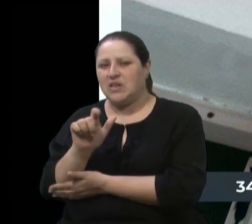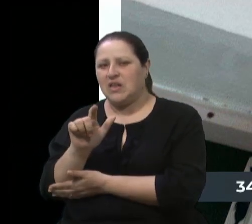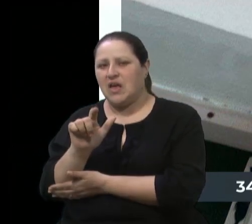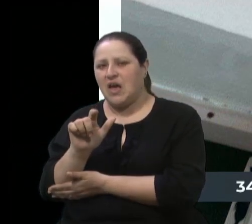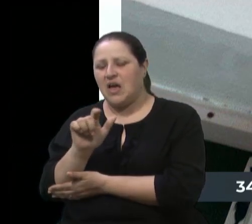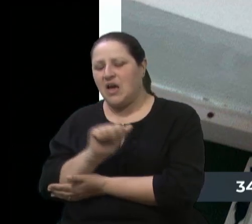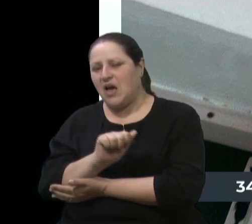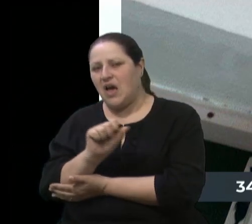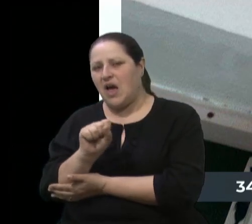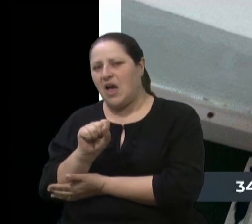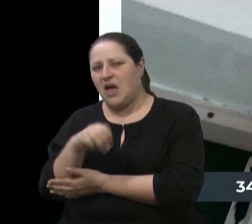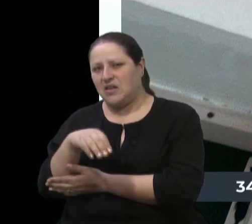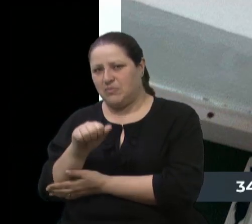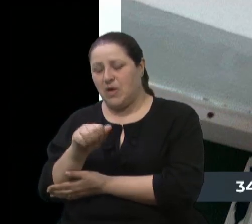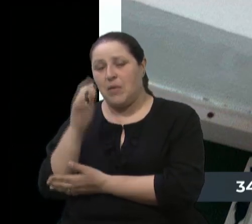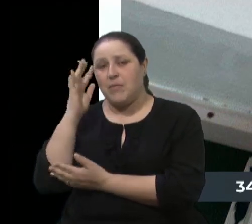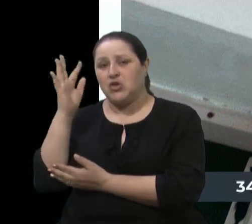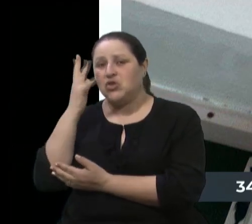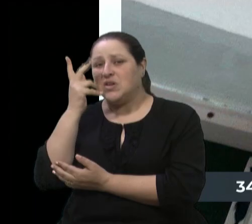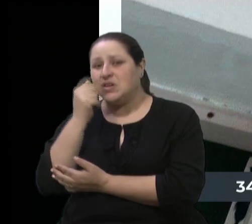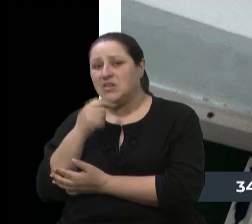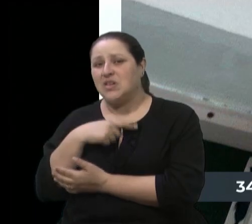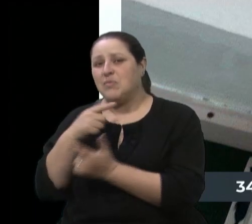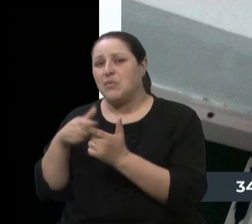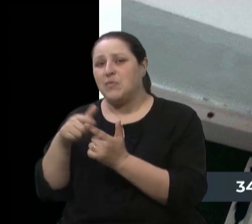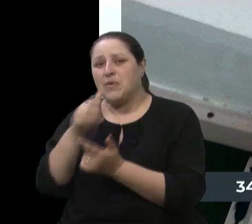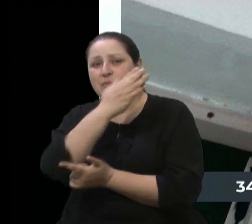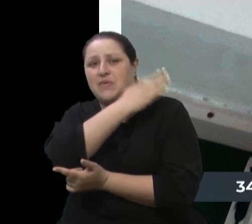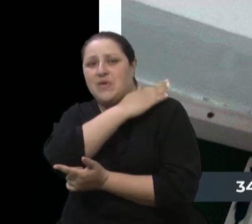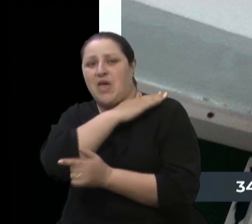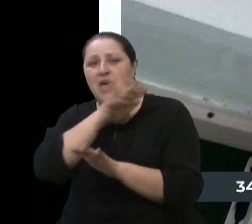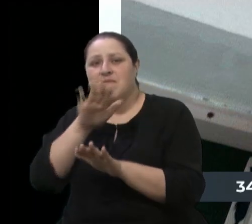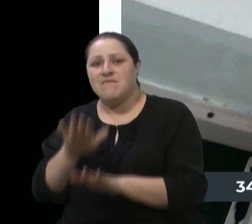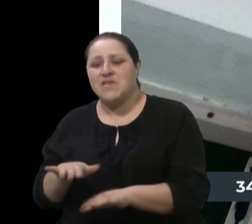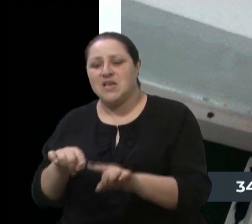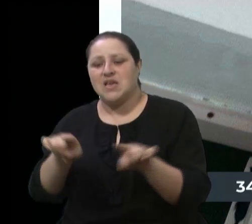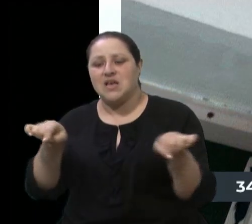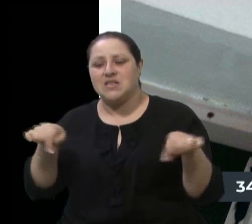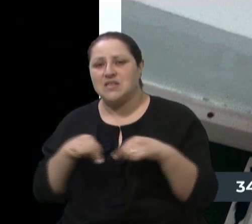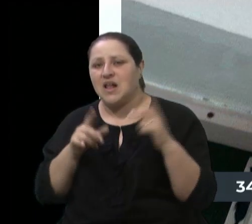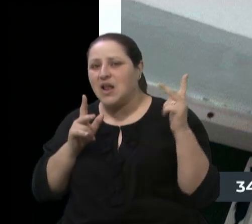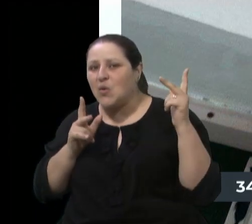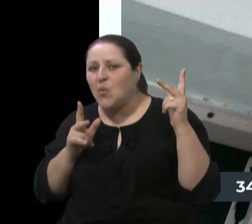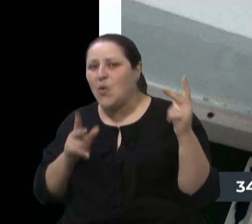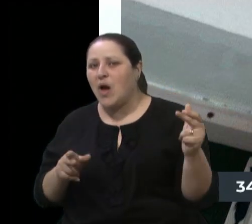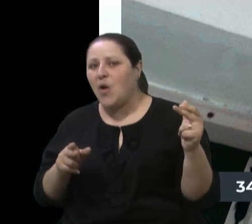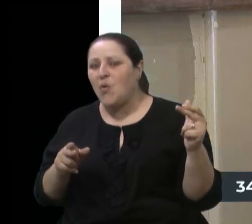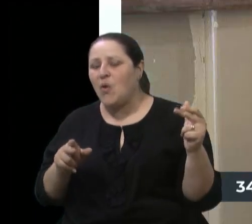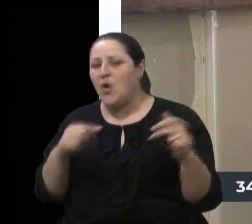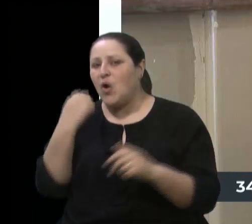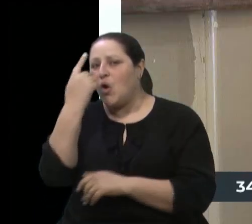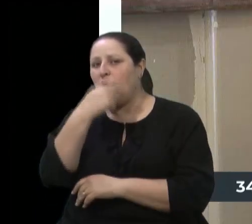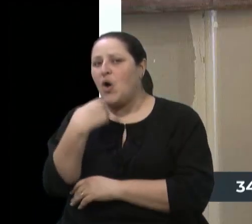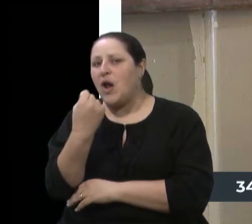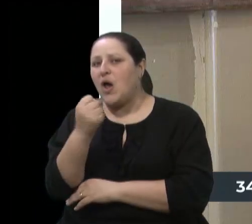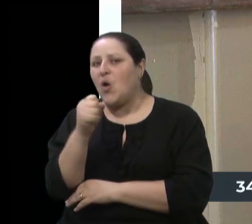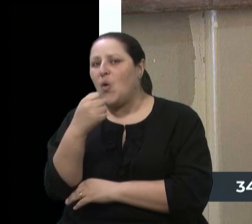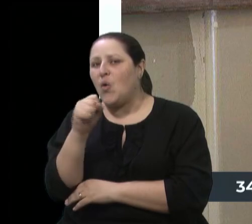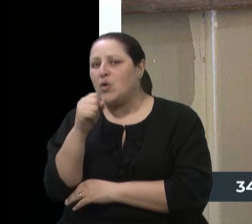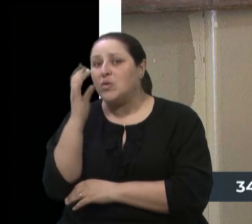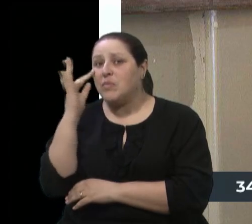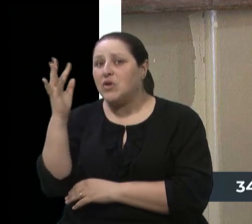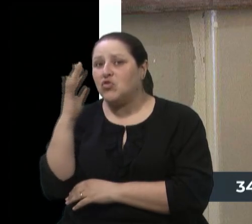de um berçário ou de um maternal, que vai ficar 8 horas numa sala assim. Ou